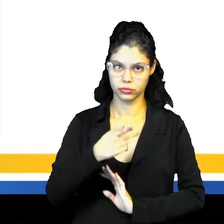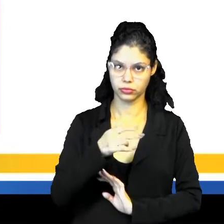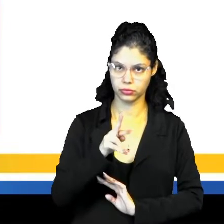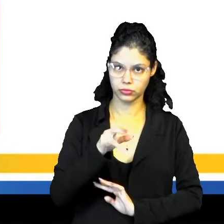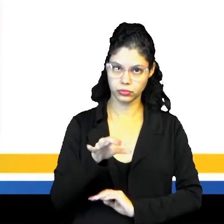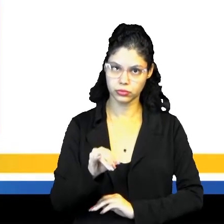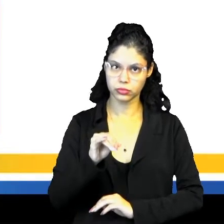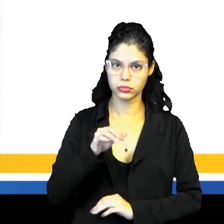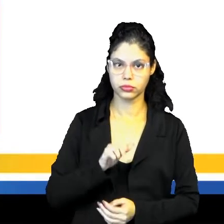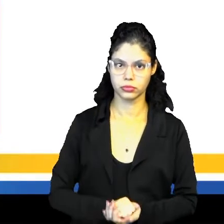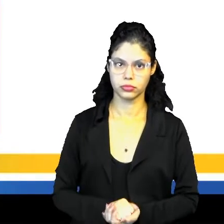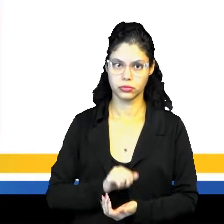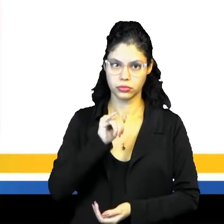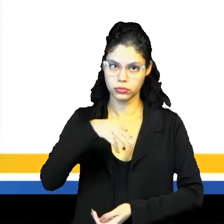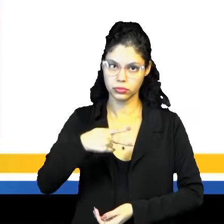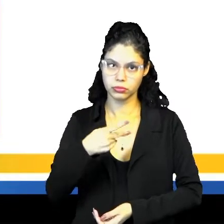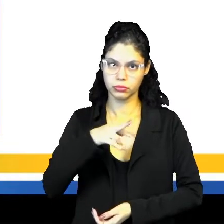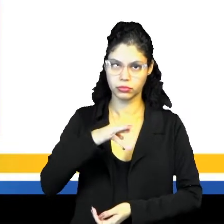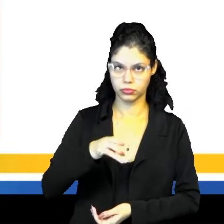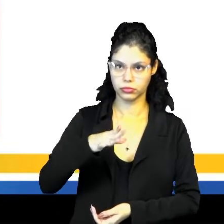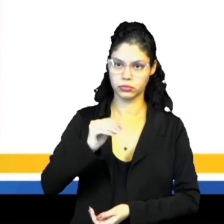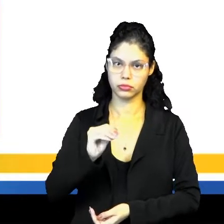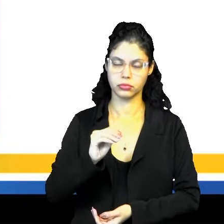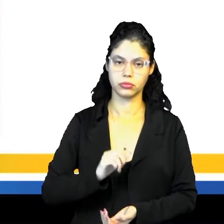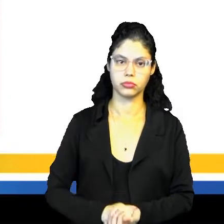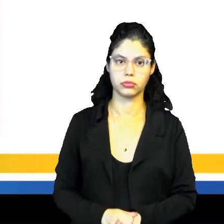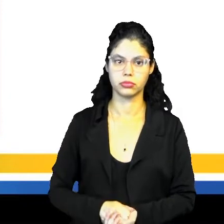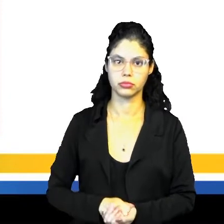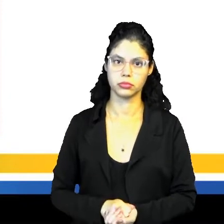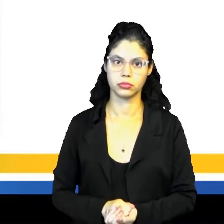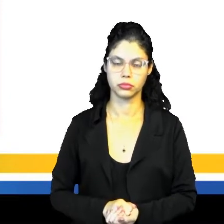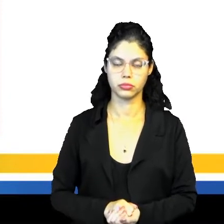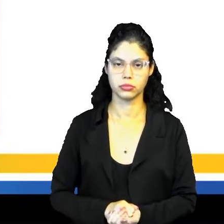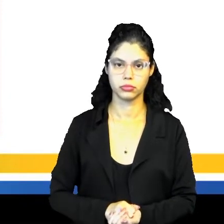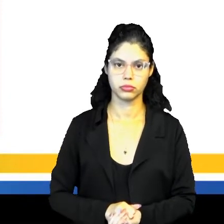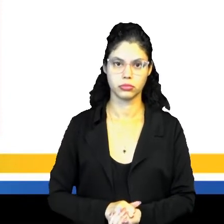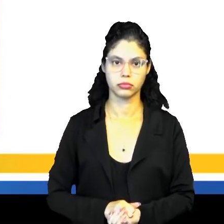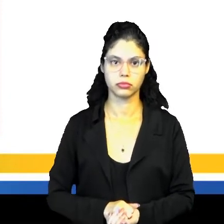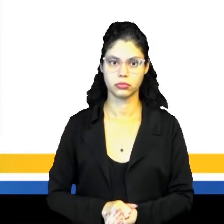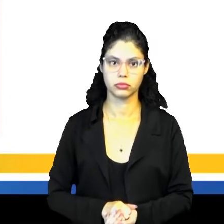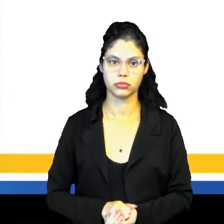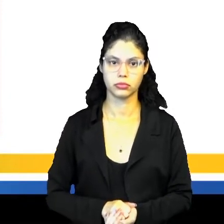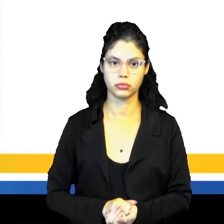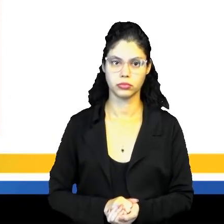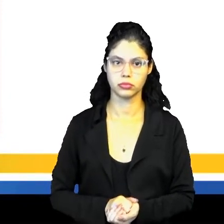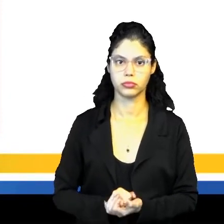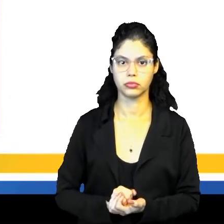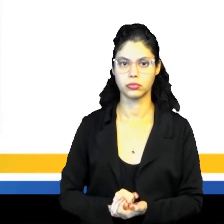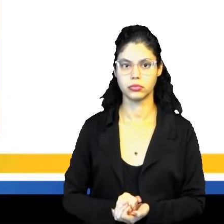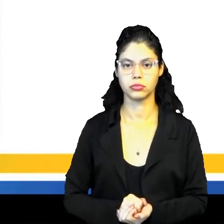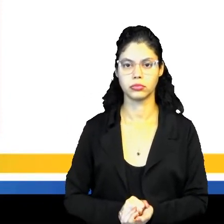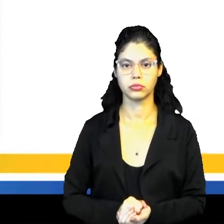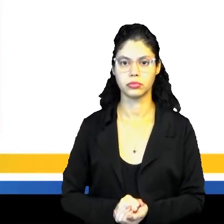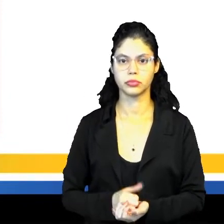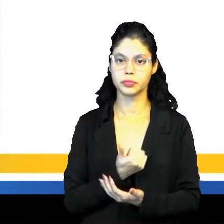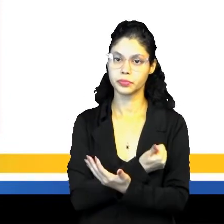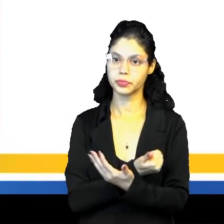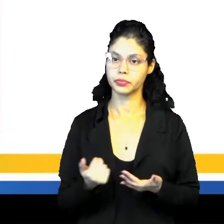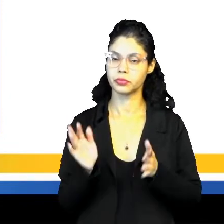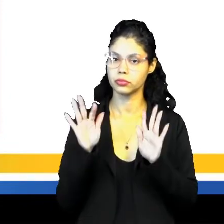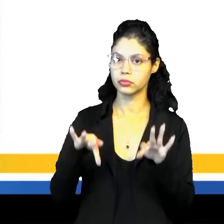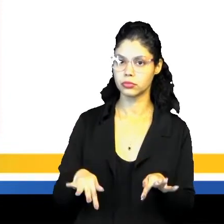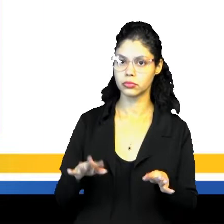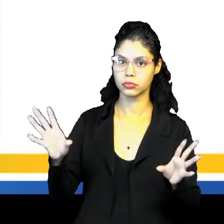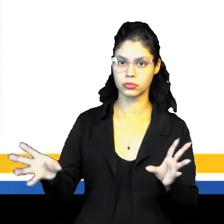imperfeito, né, ou que a gente chama aqui no Brasil, tá? Que expressa o quê? Né, ação